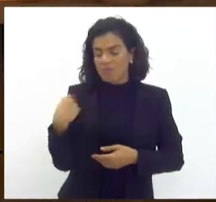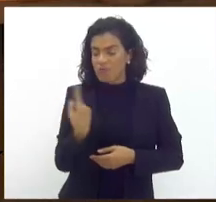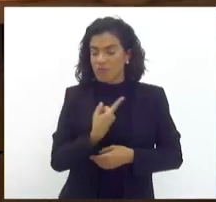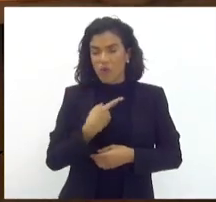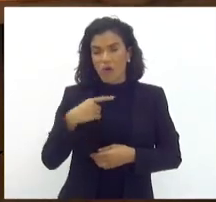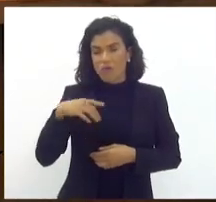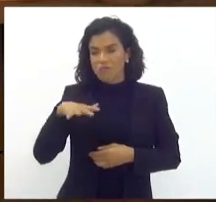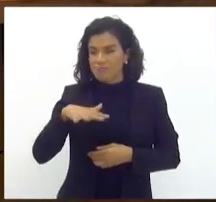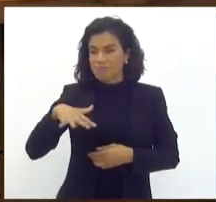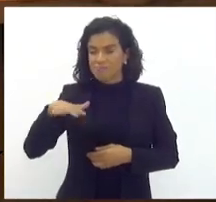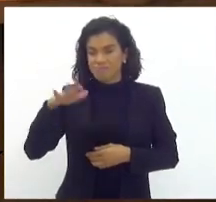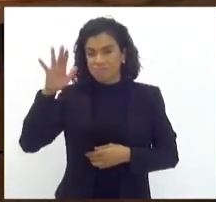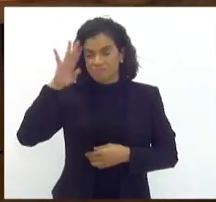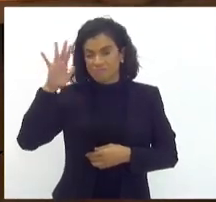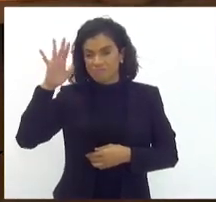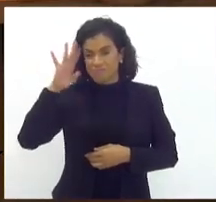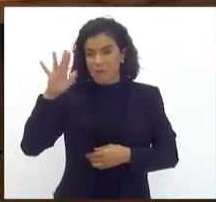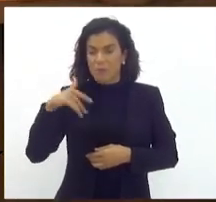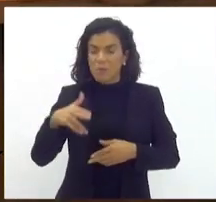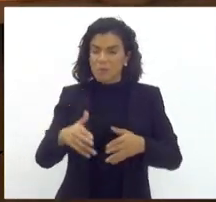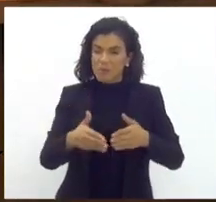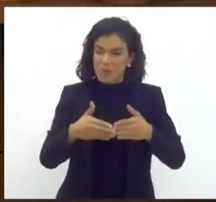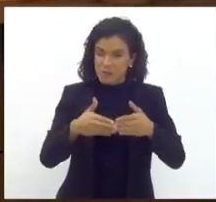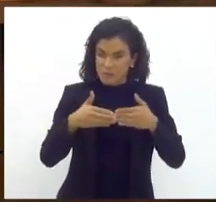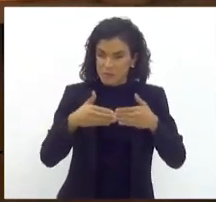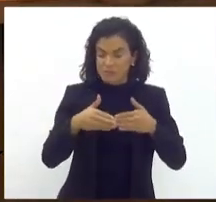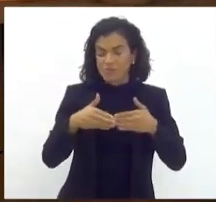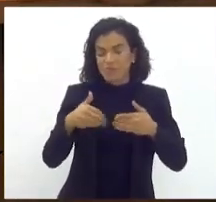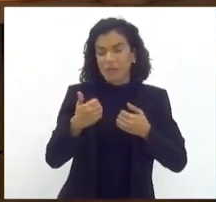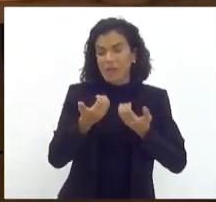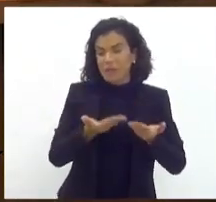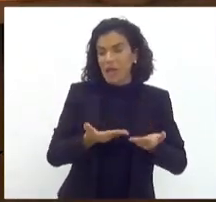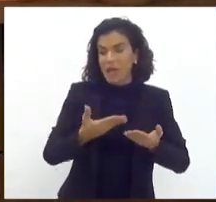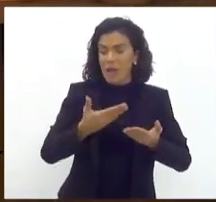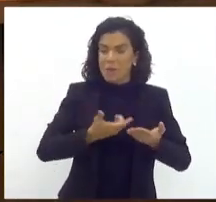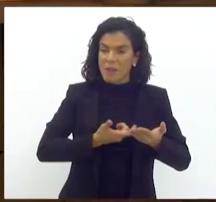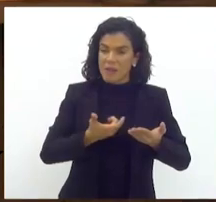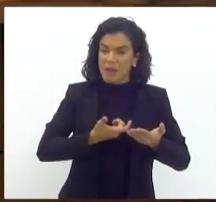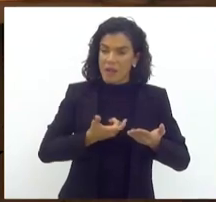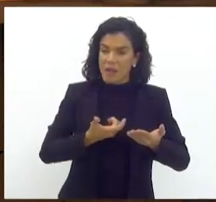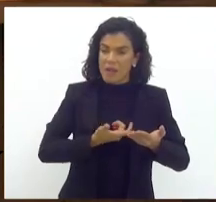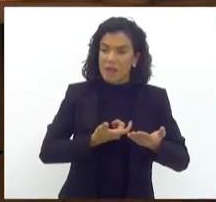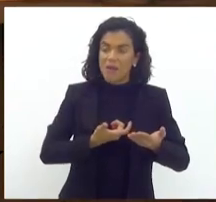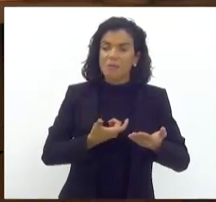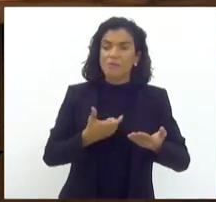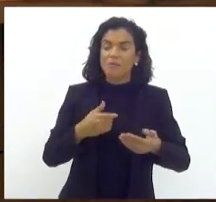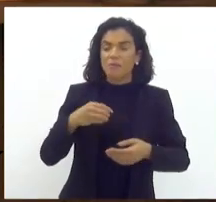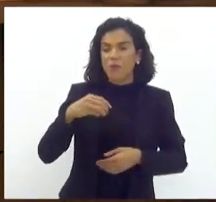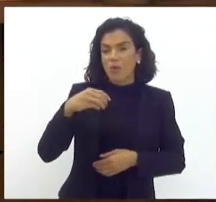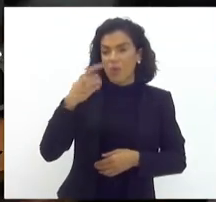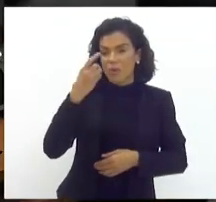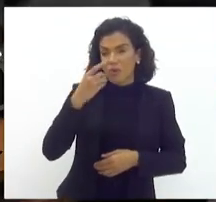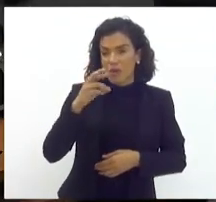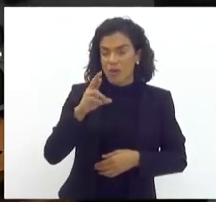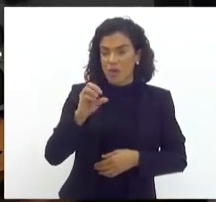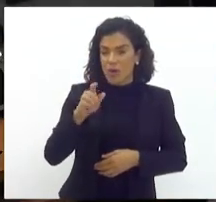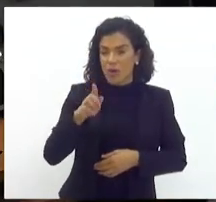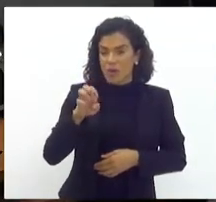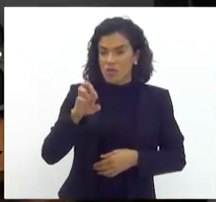e por isso a gente se abstém do projeto que concede a medalha Tiradentes ao Deputado Rogério Lisboa consignados